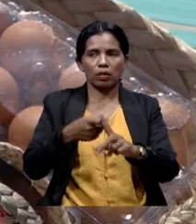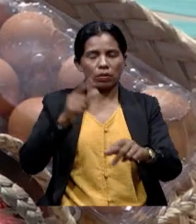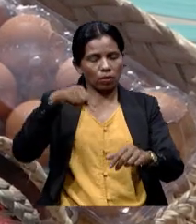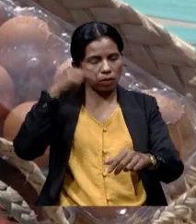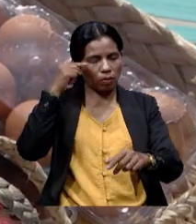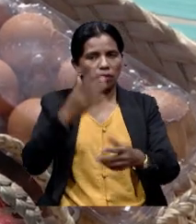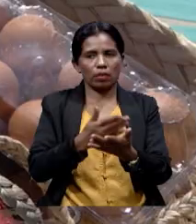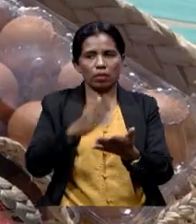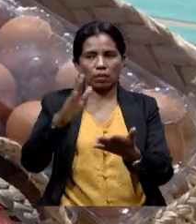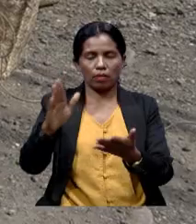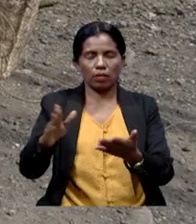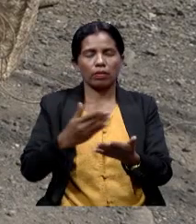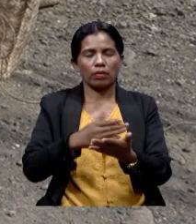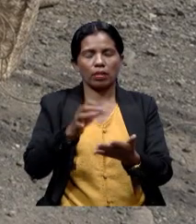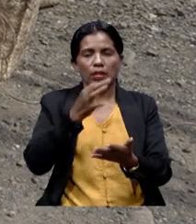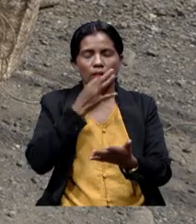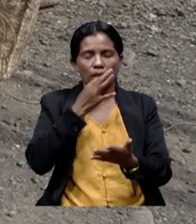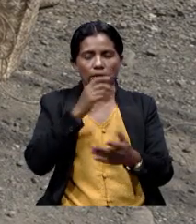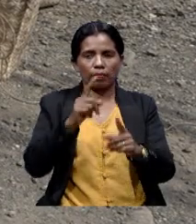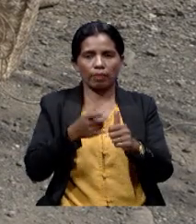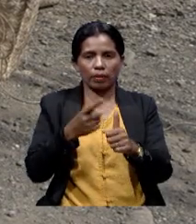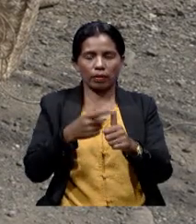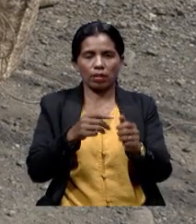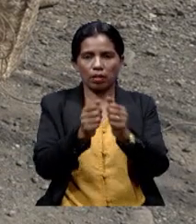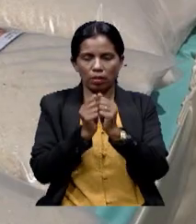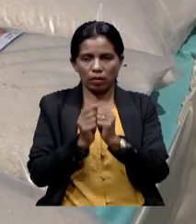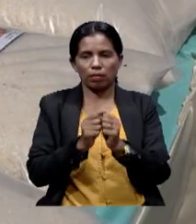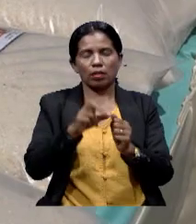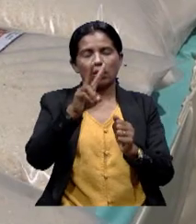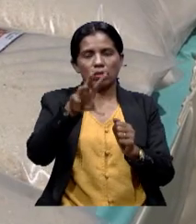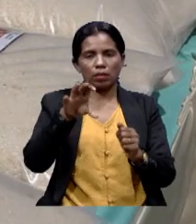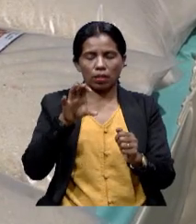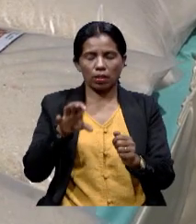ba distribuição cesta básica fase primeiro hamutuk atus